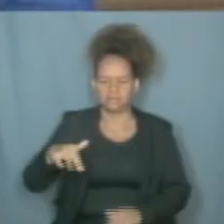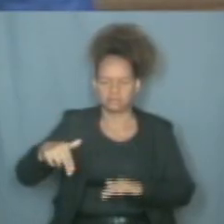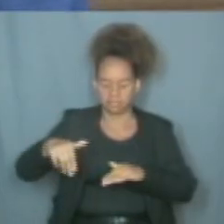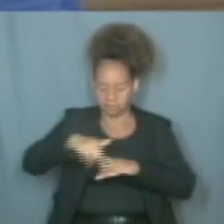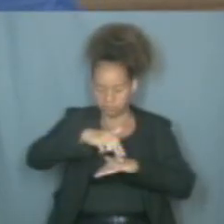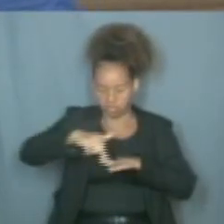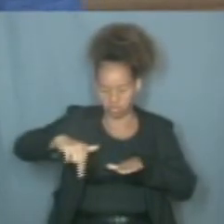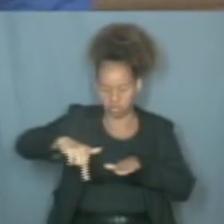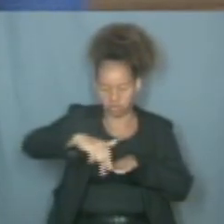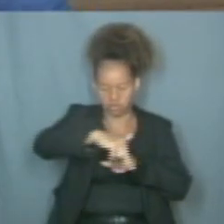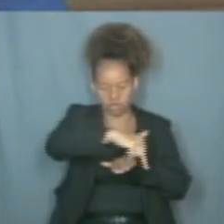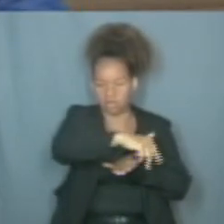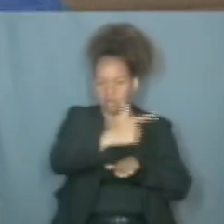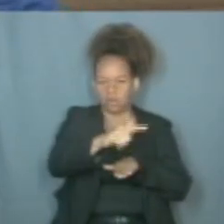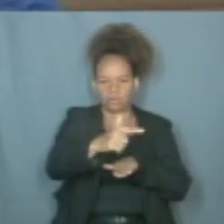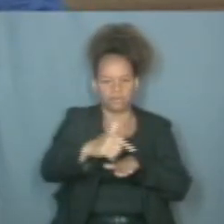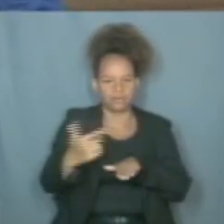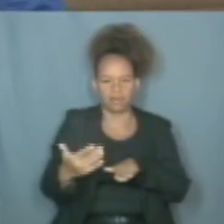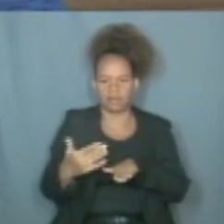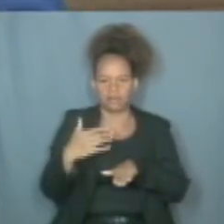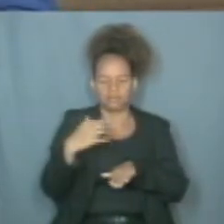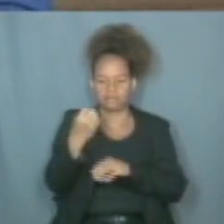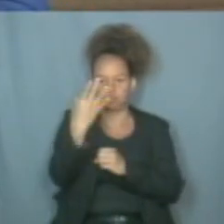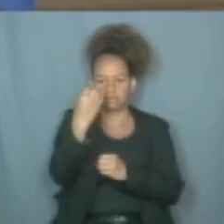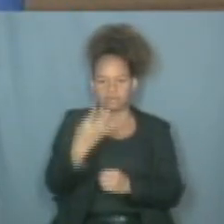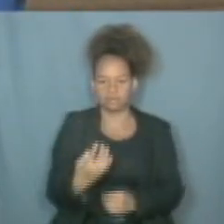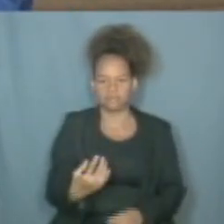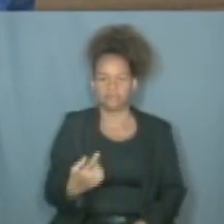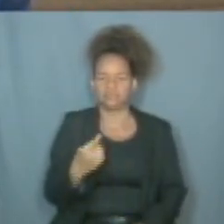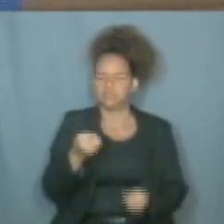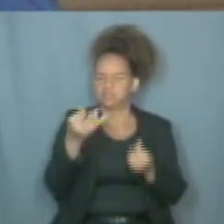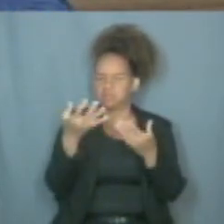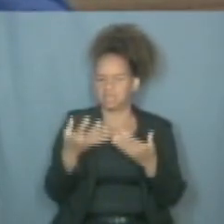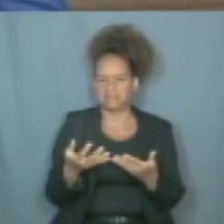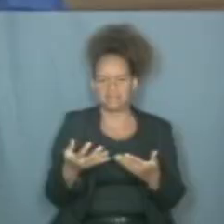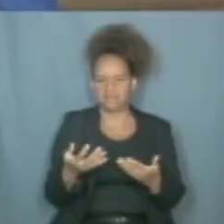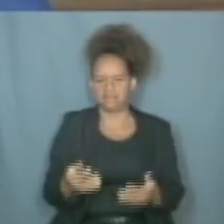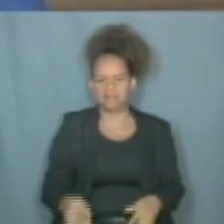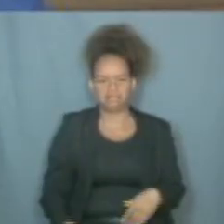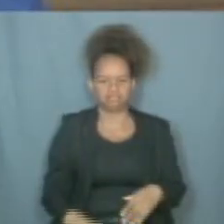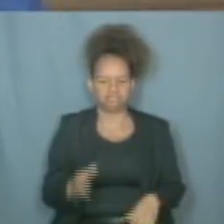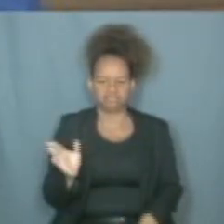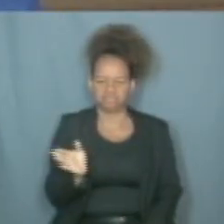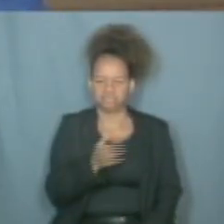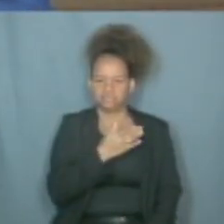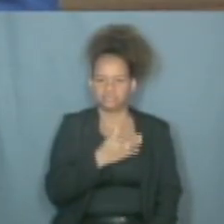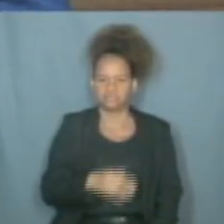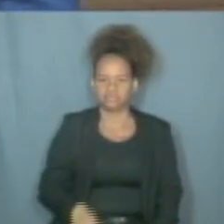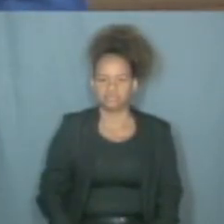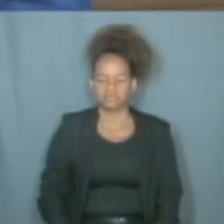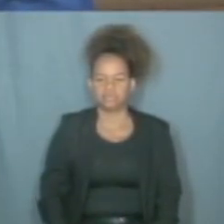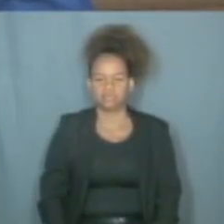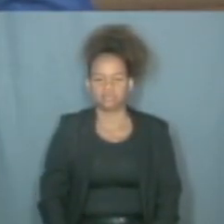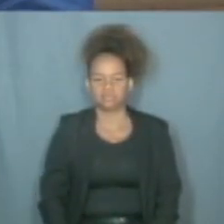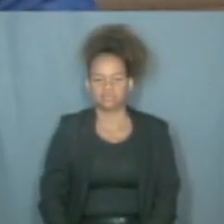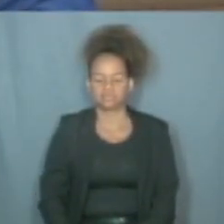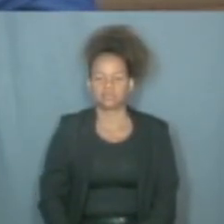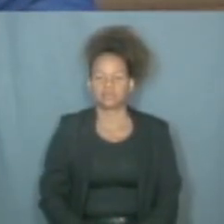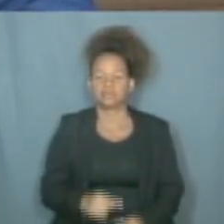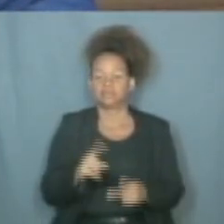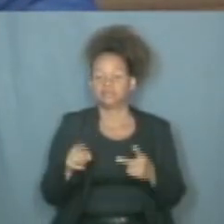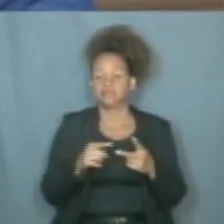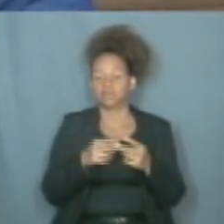naquele local, não tem gente atravessando o tempo todo, então essa justificativa já a gente não vai nem levar em consideração. Mas a